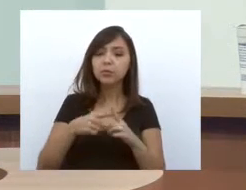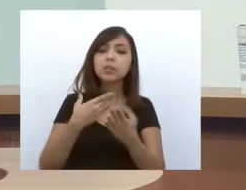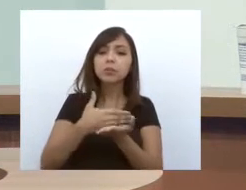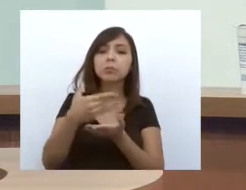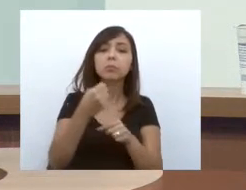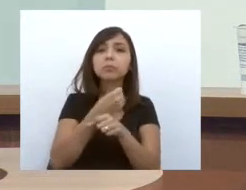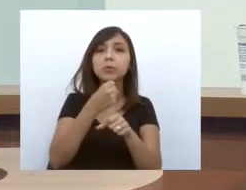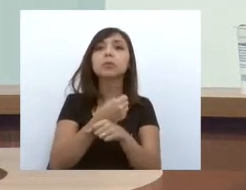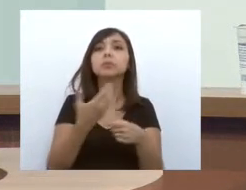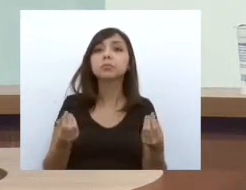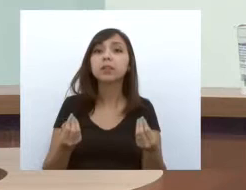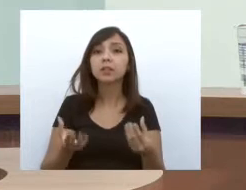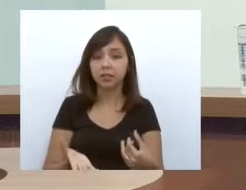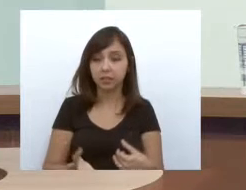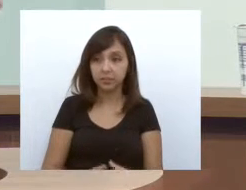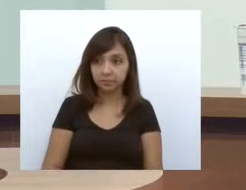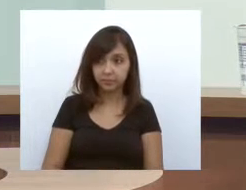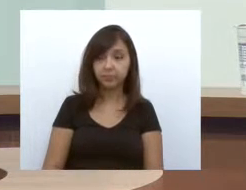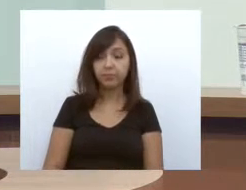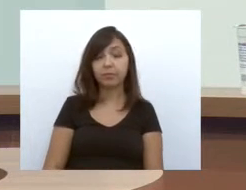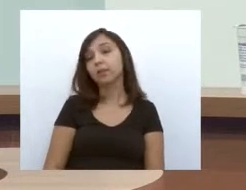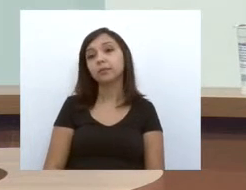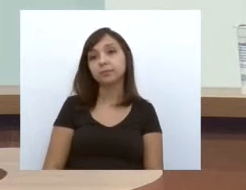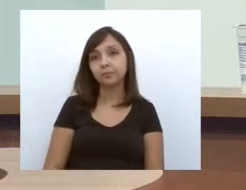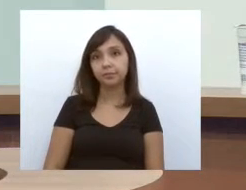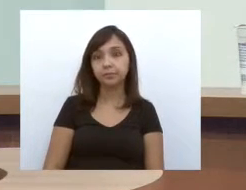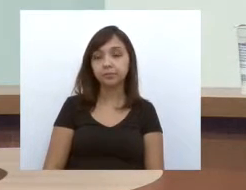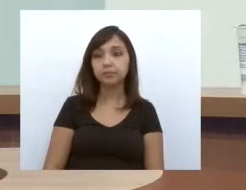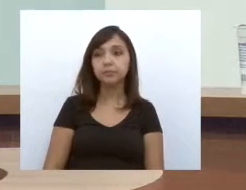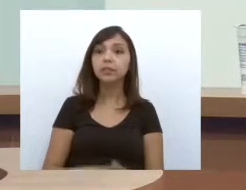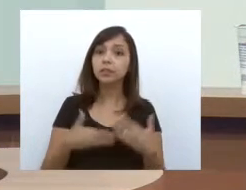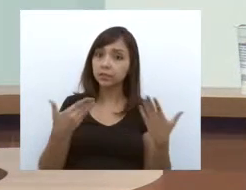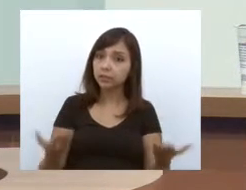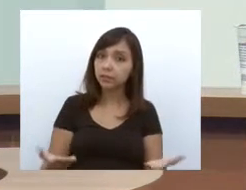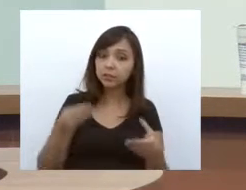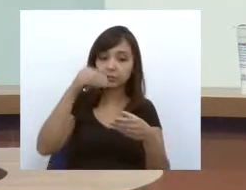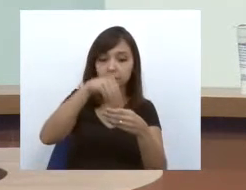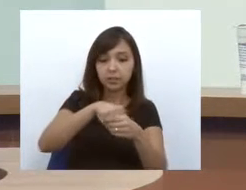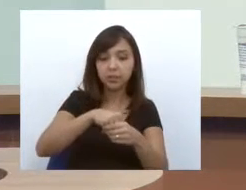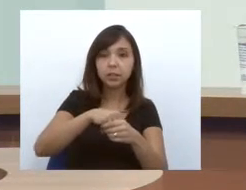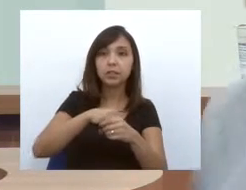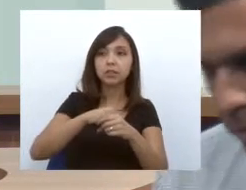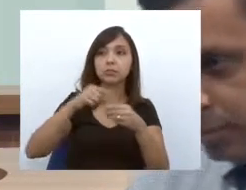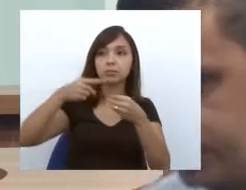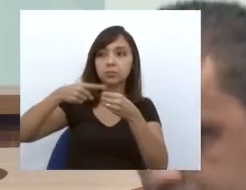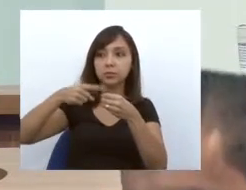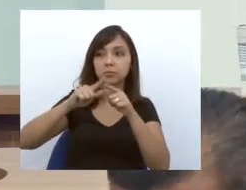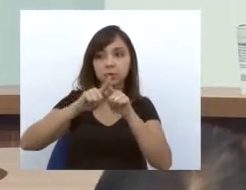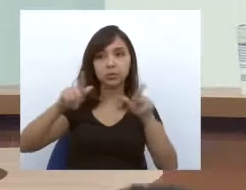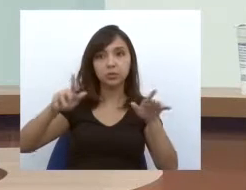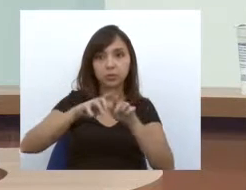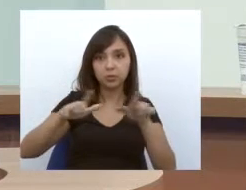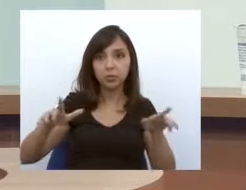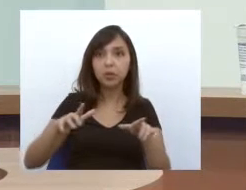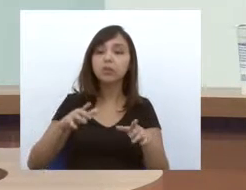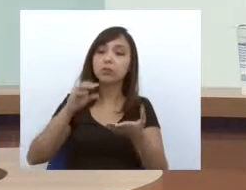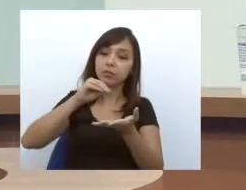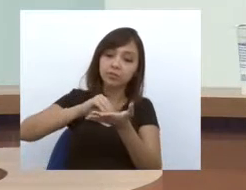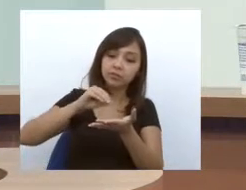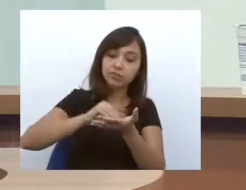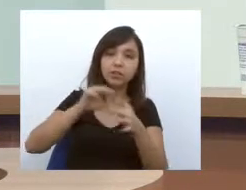construção? Por que que começaram? Então, dentro do município de Guarulhos, senhor presidente,